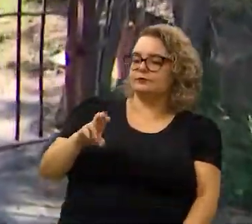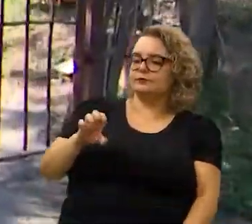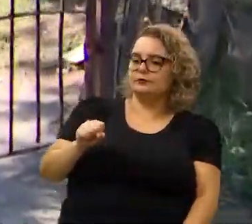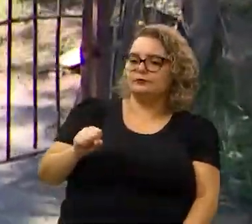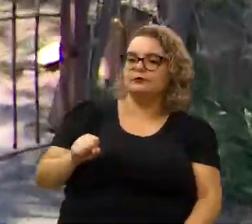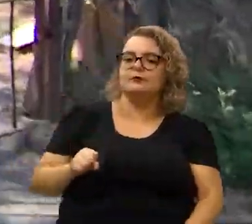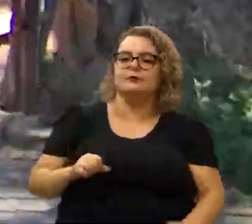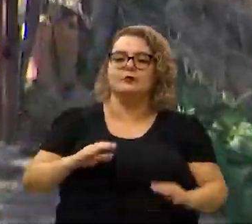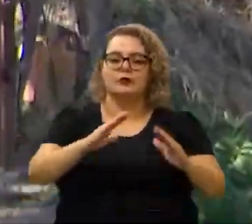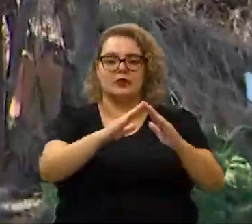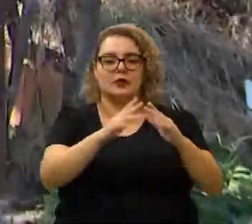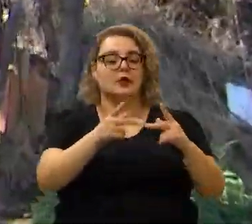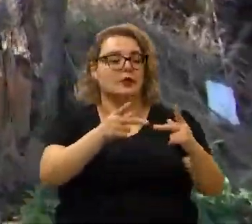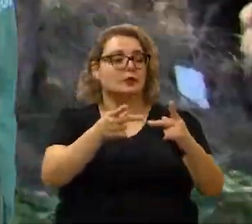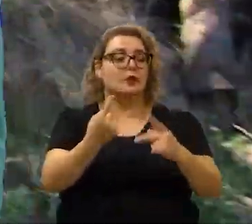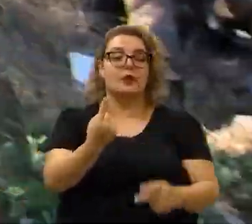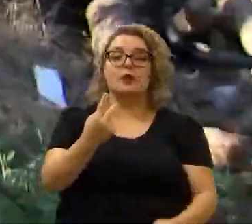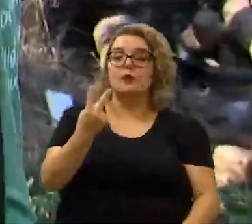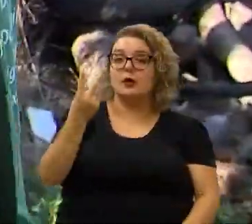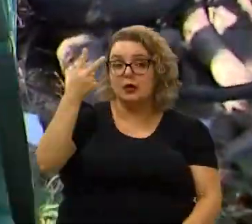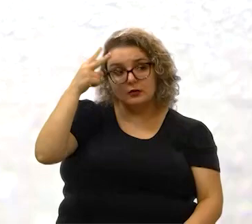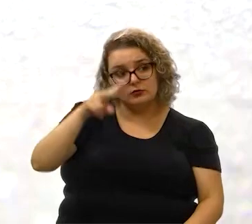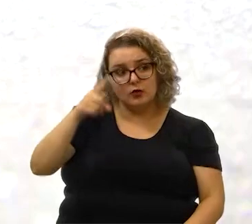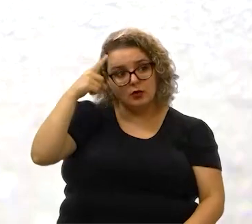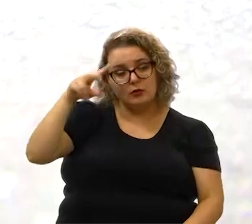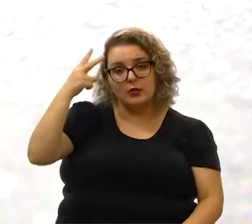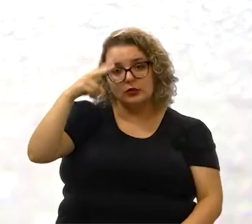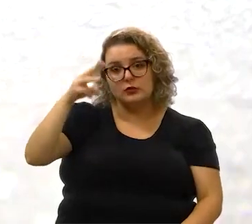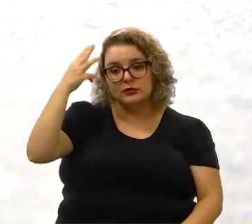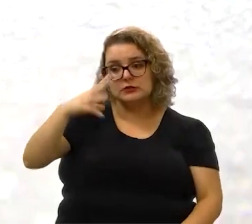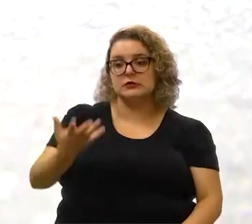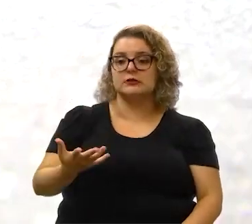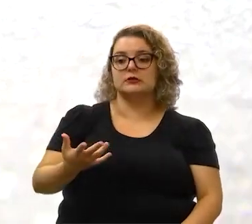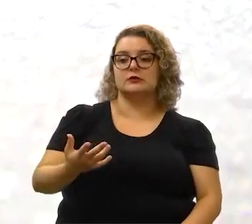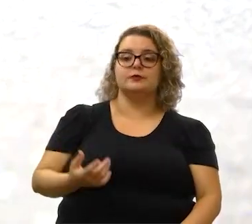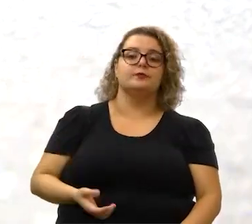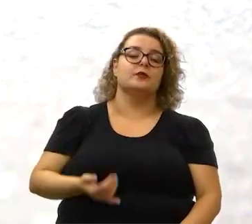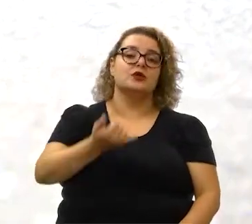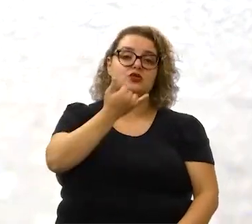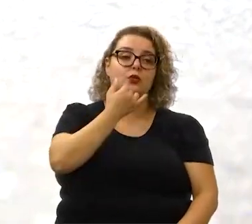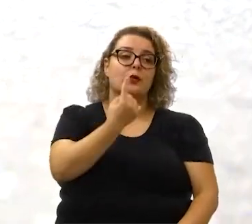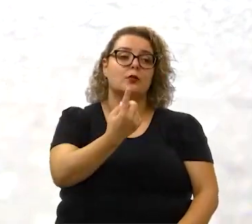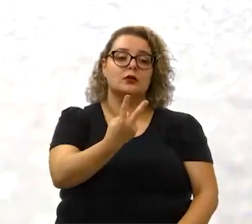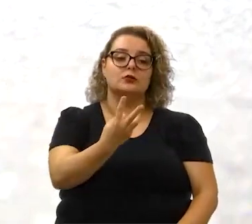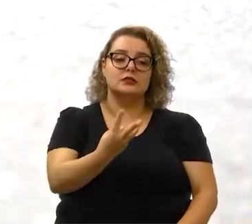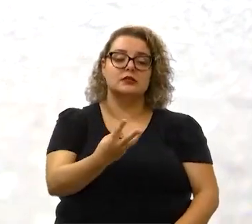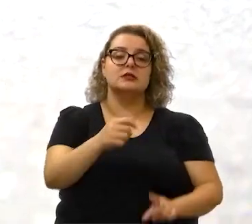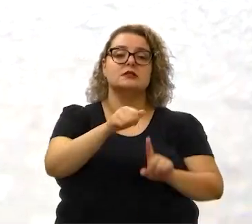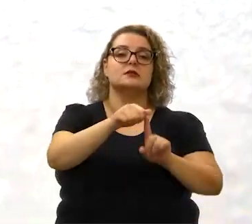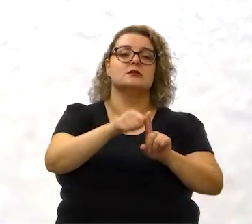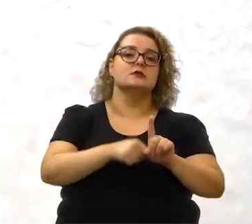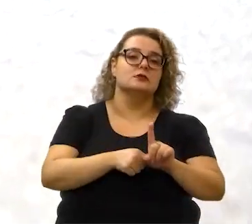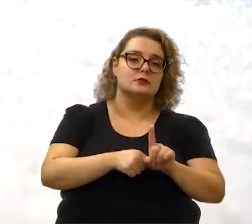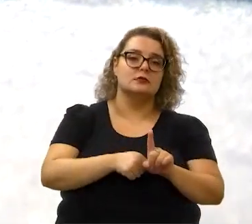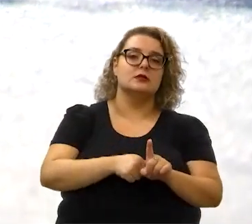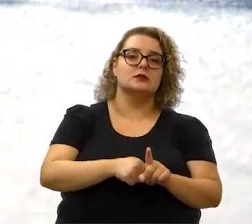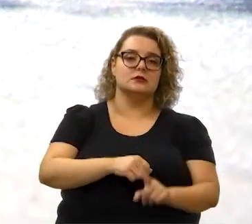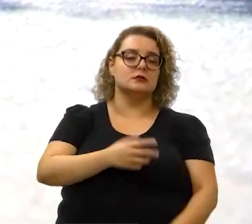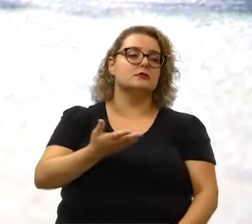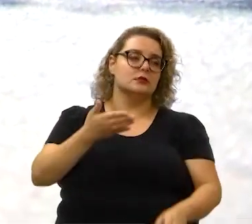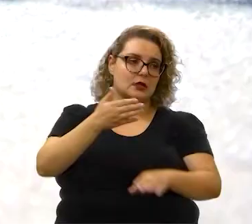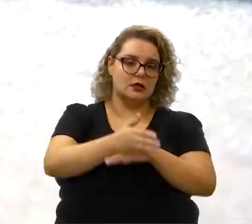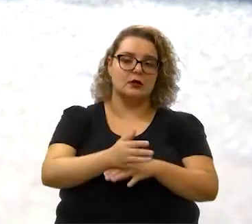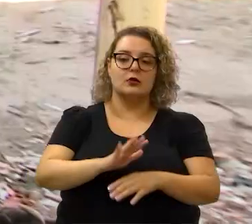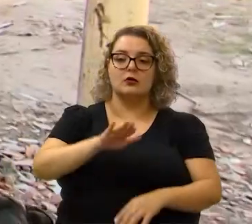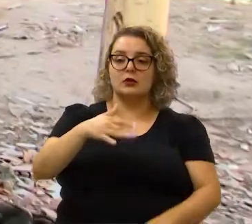gente vai nos domicílios, às vezes até uma, duas, três vezes por mês por conta da dengue, né? Principalmente quando